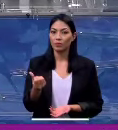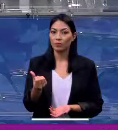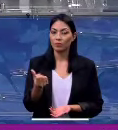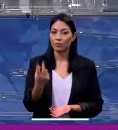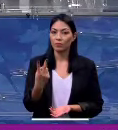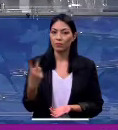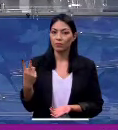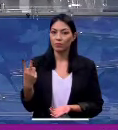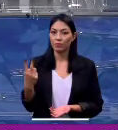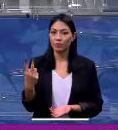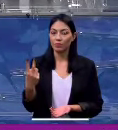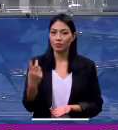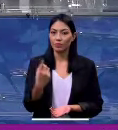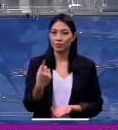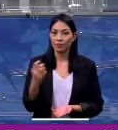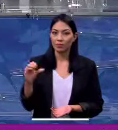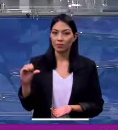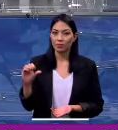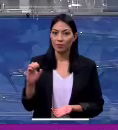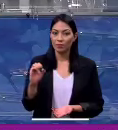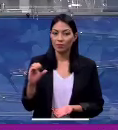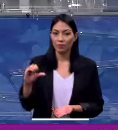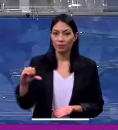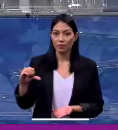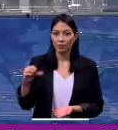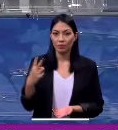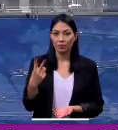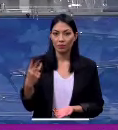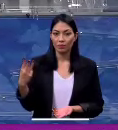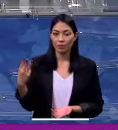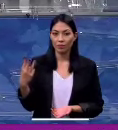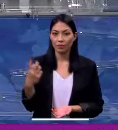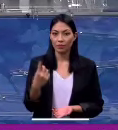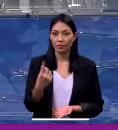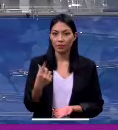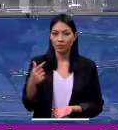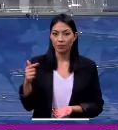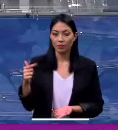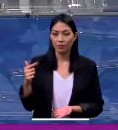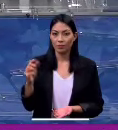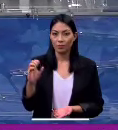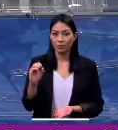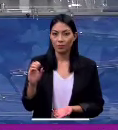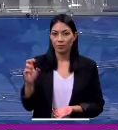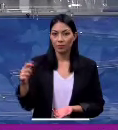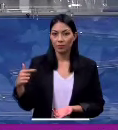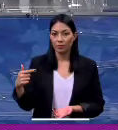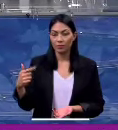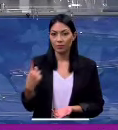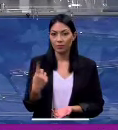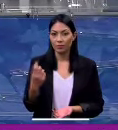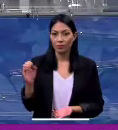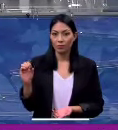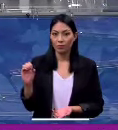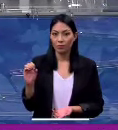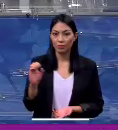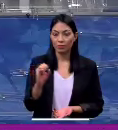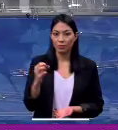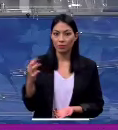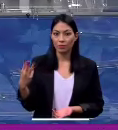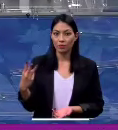15, 16, 22, 19, 09, 23, 17,